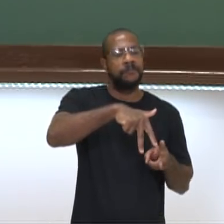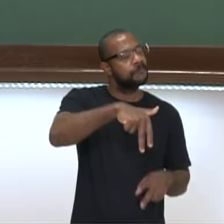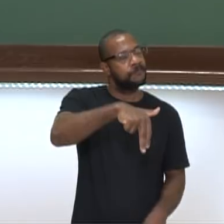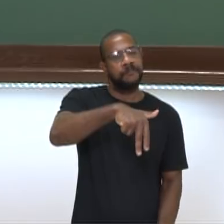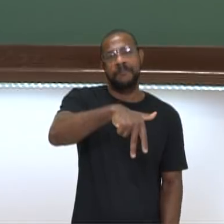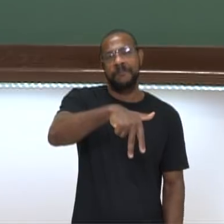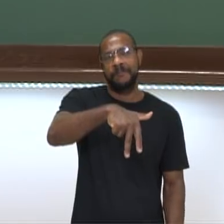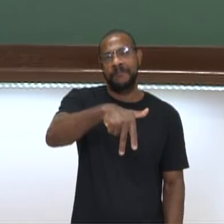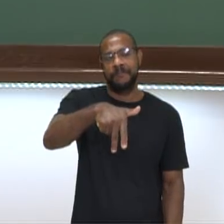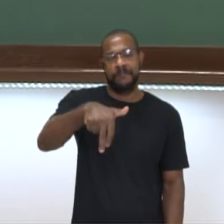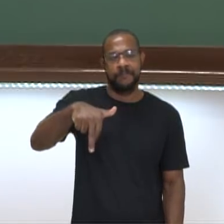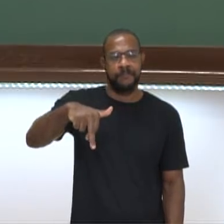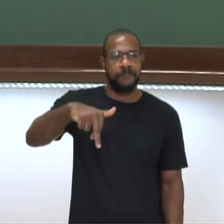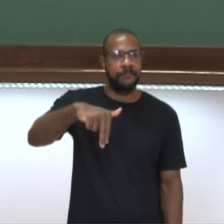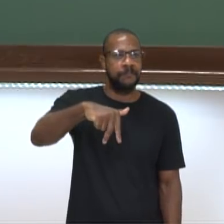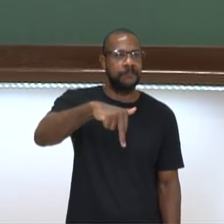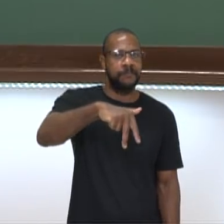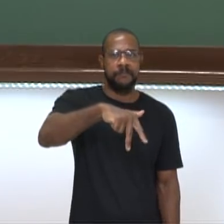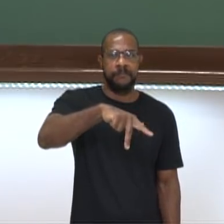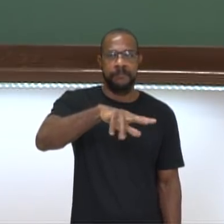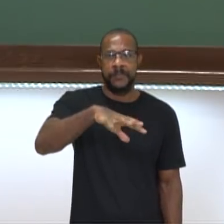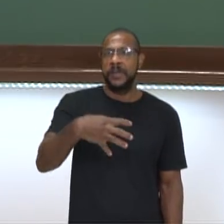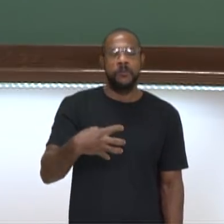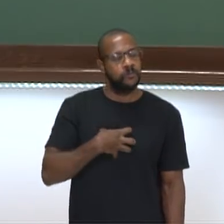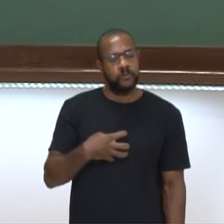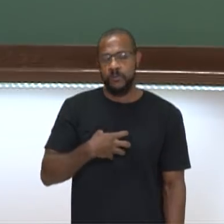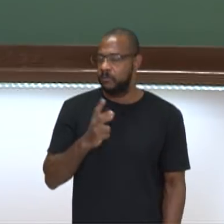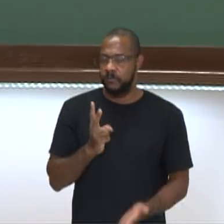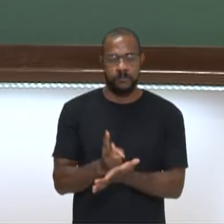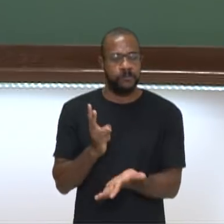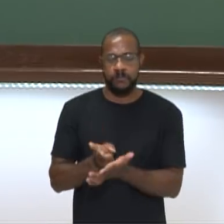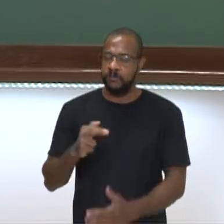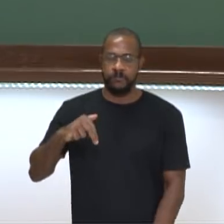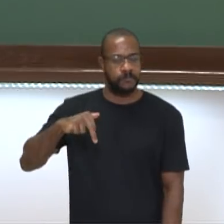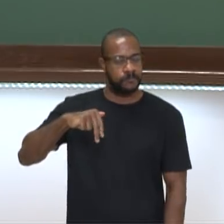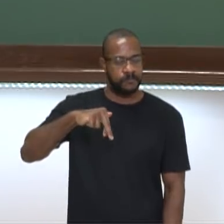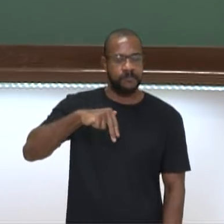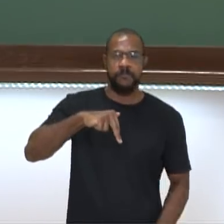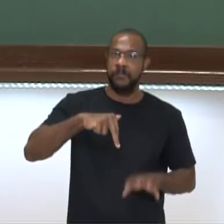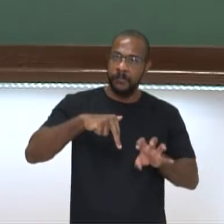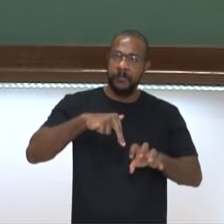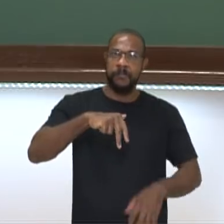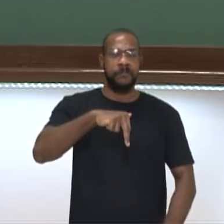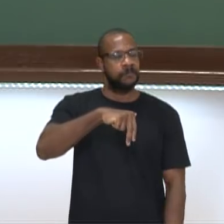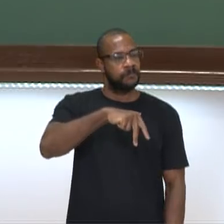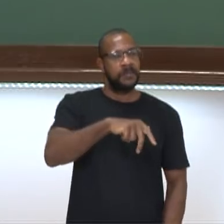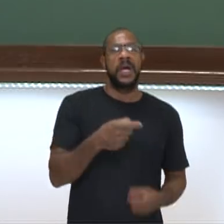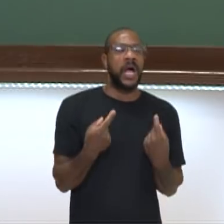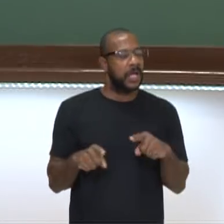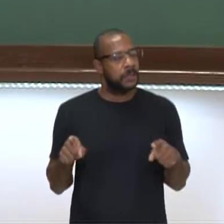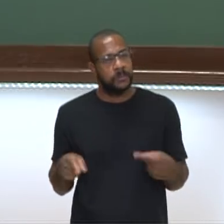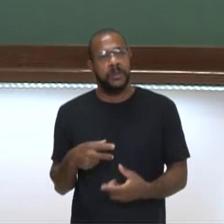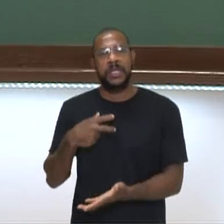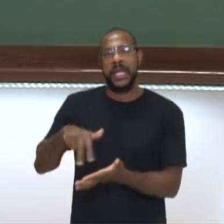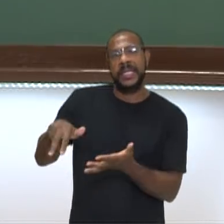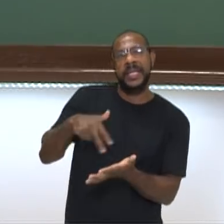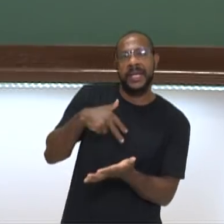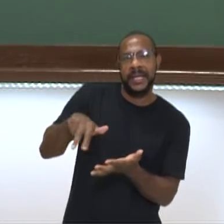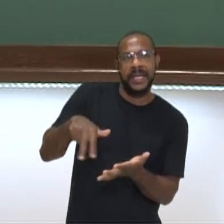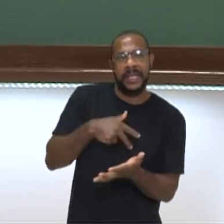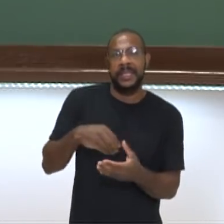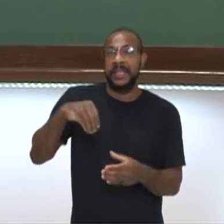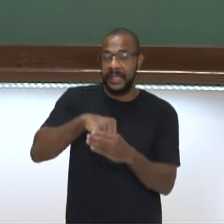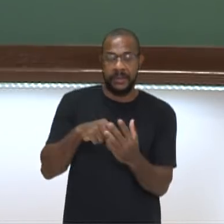todo o percurso o meu ritmo de caminhada, né? Então, também as músicas, as danças dentro de um